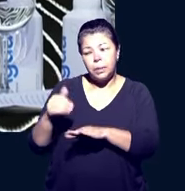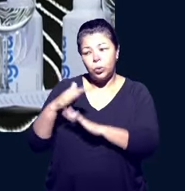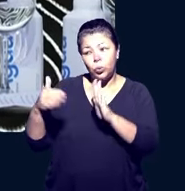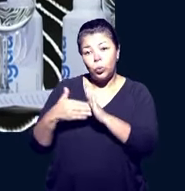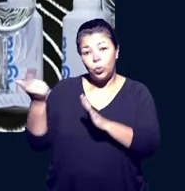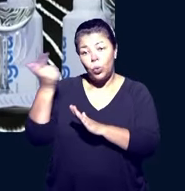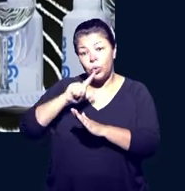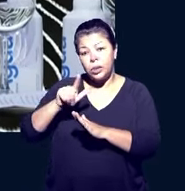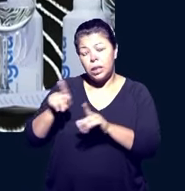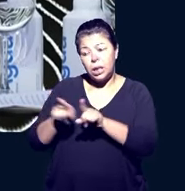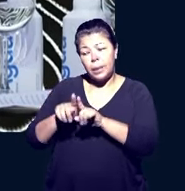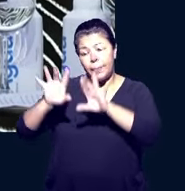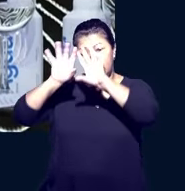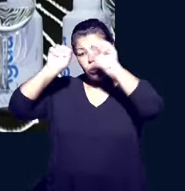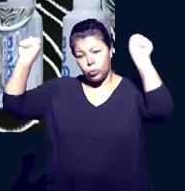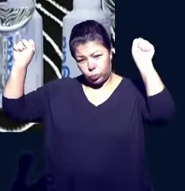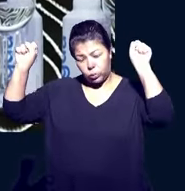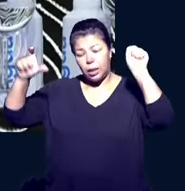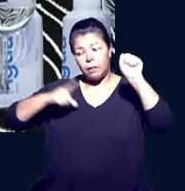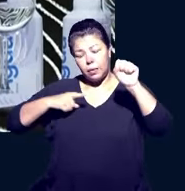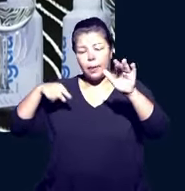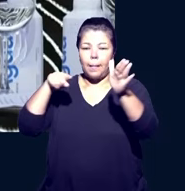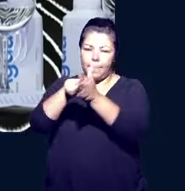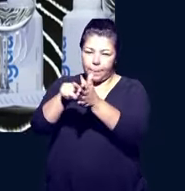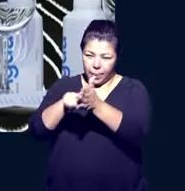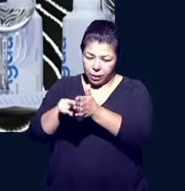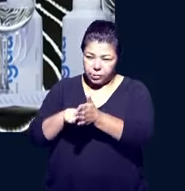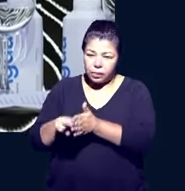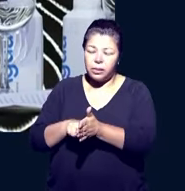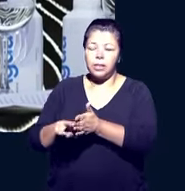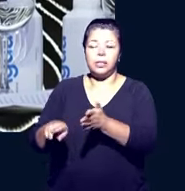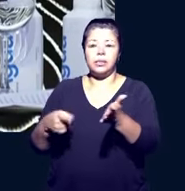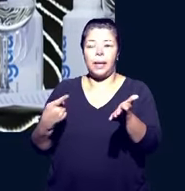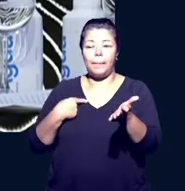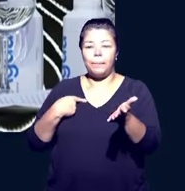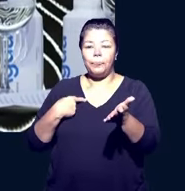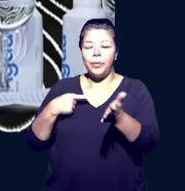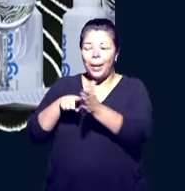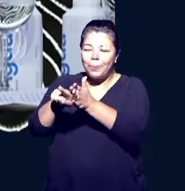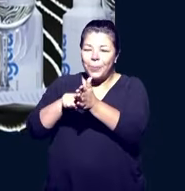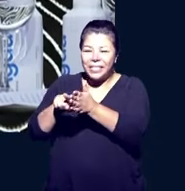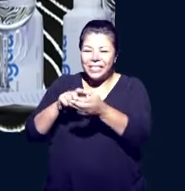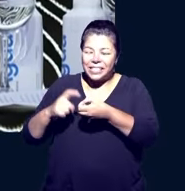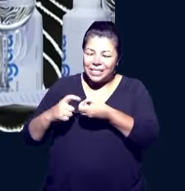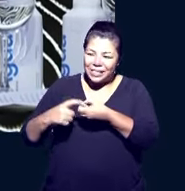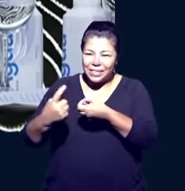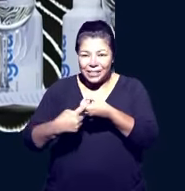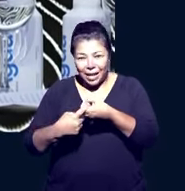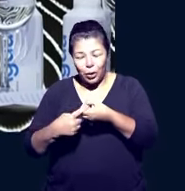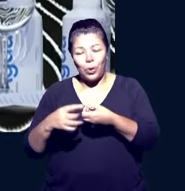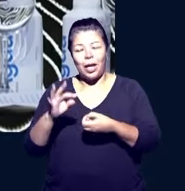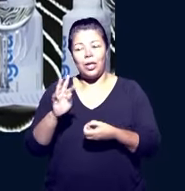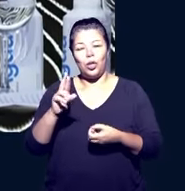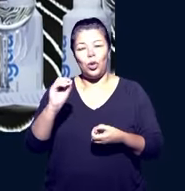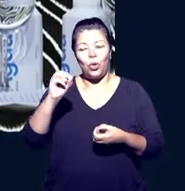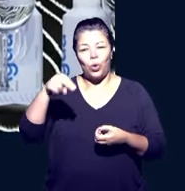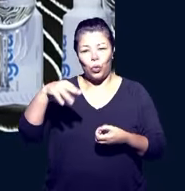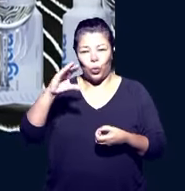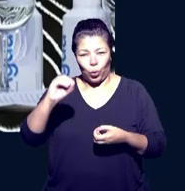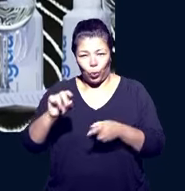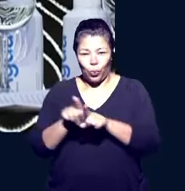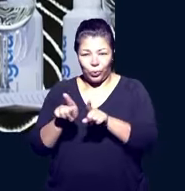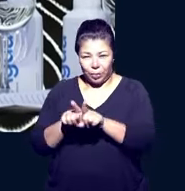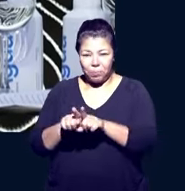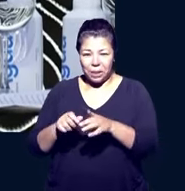Supremo Tribunal Federal Então chega pesquisas com células tronco embrionárias chega queima da Palha da da cana de açúcar